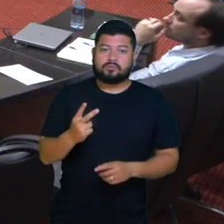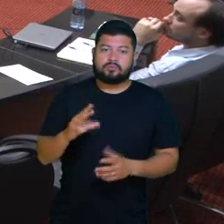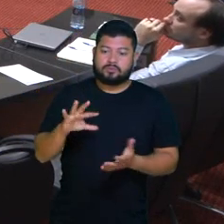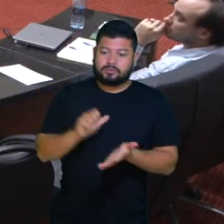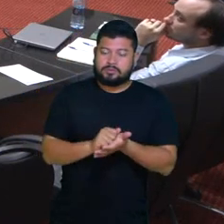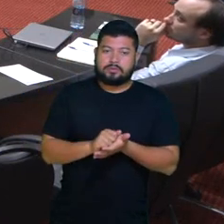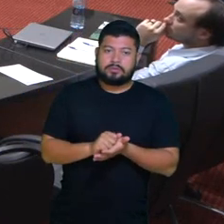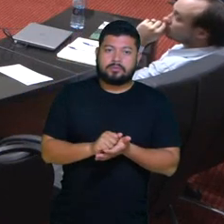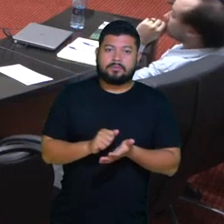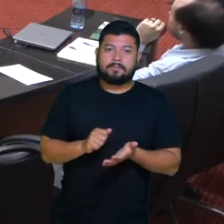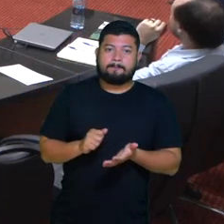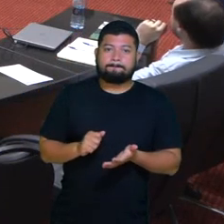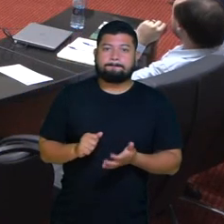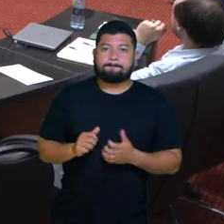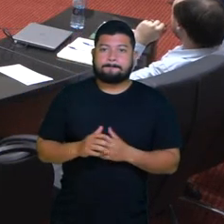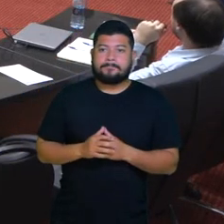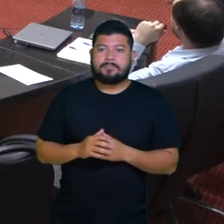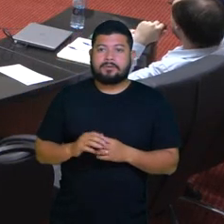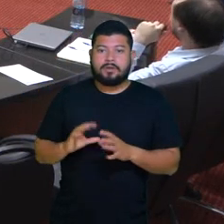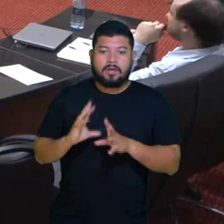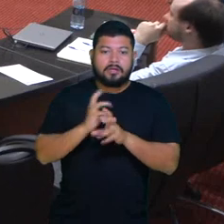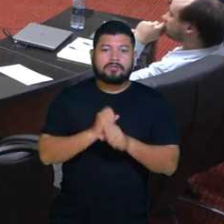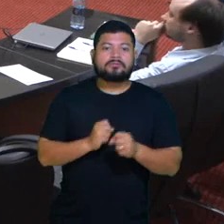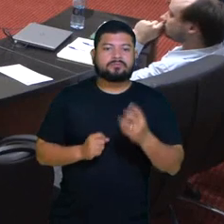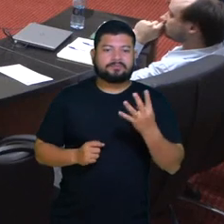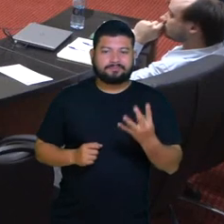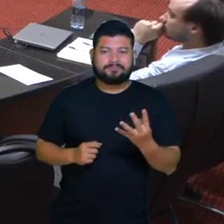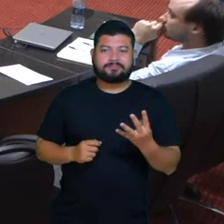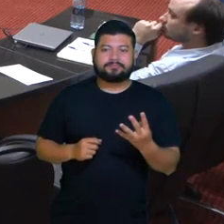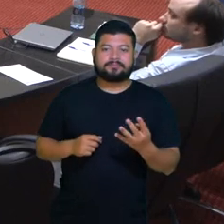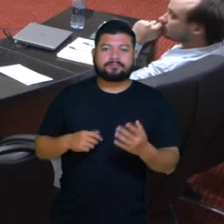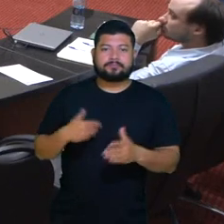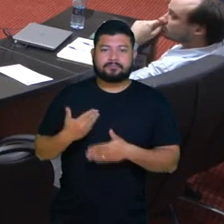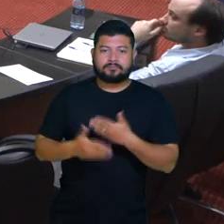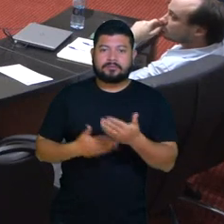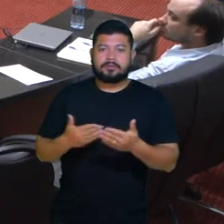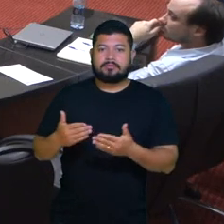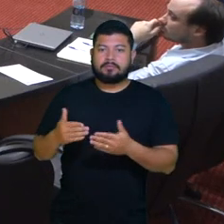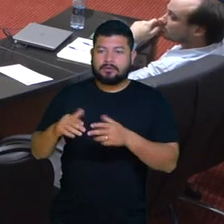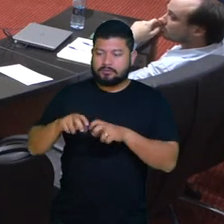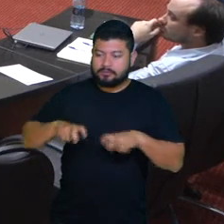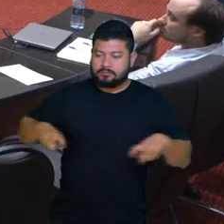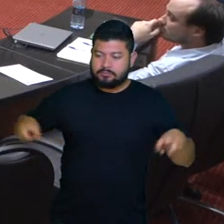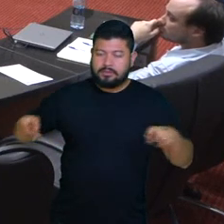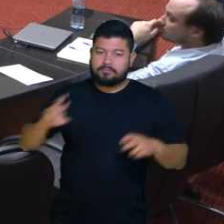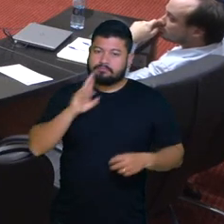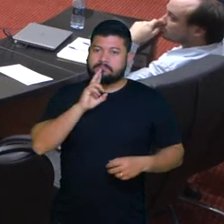no total de quatro e depois a gente passa paraa mesa